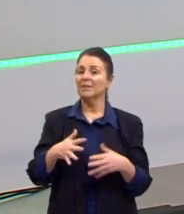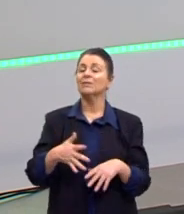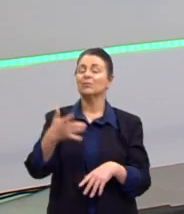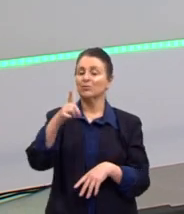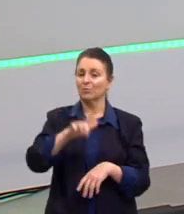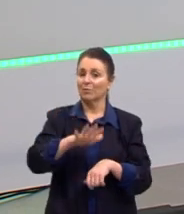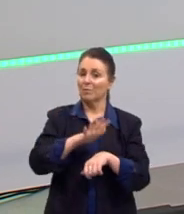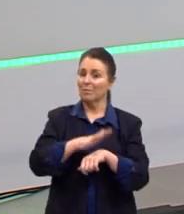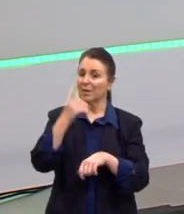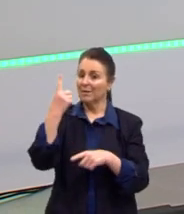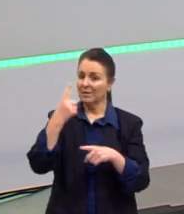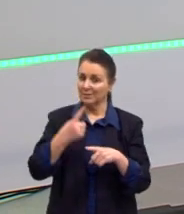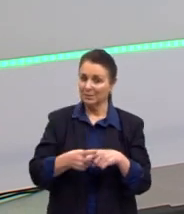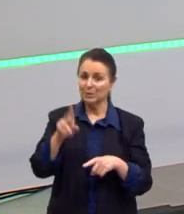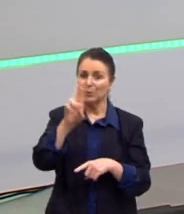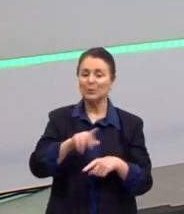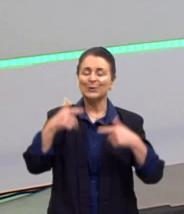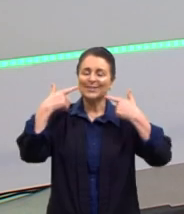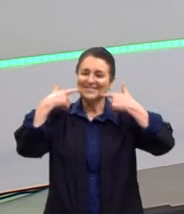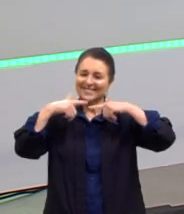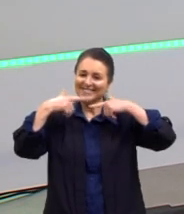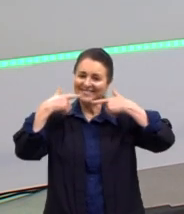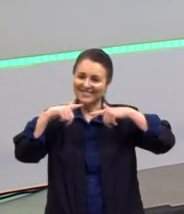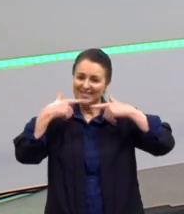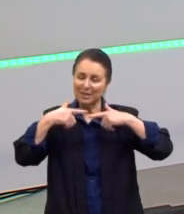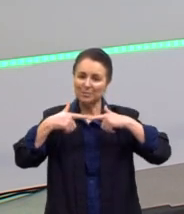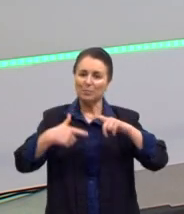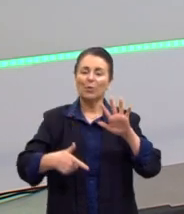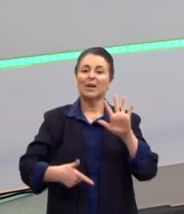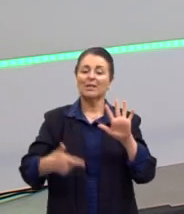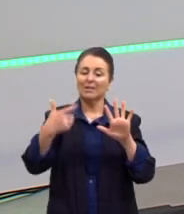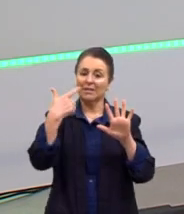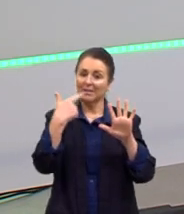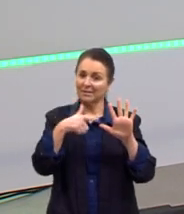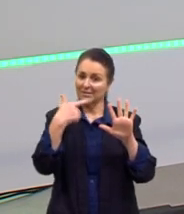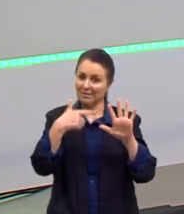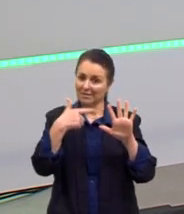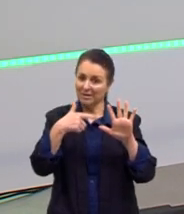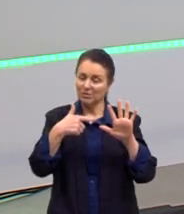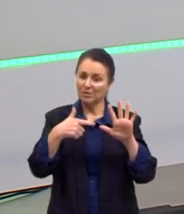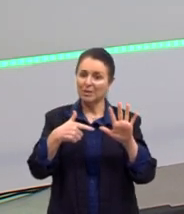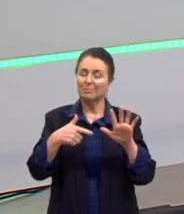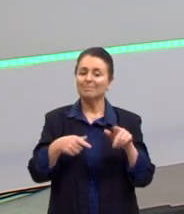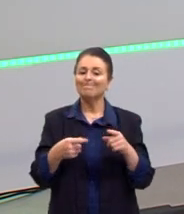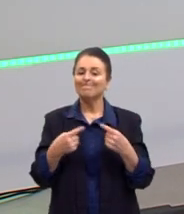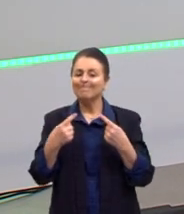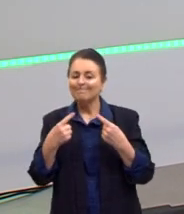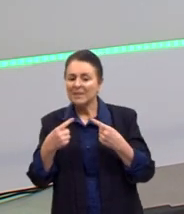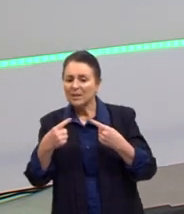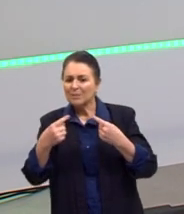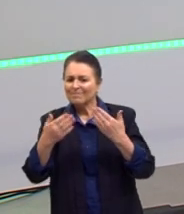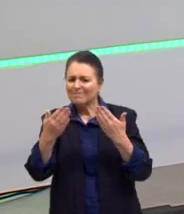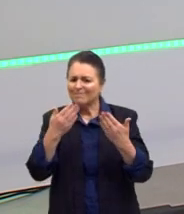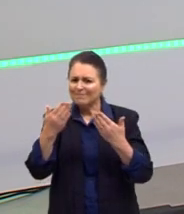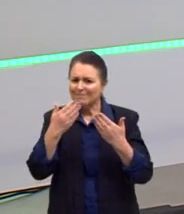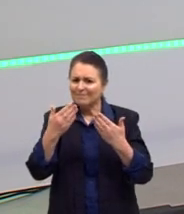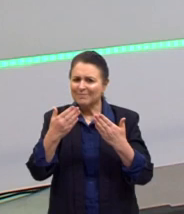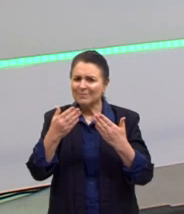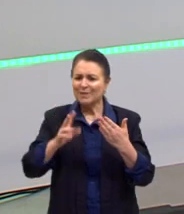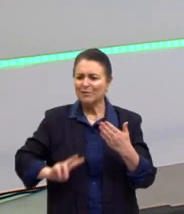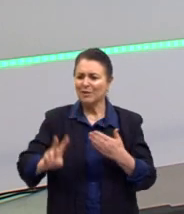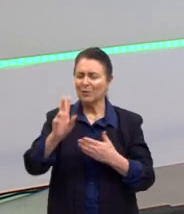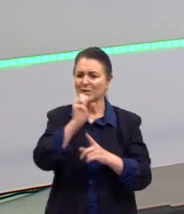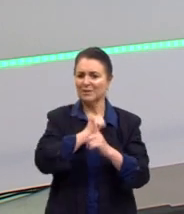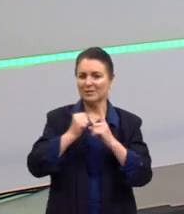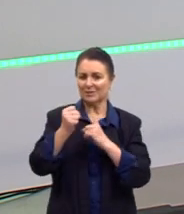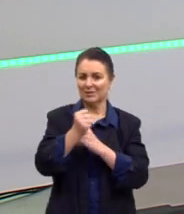uma vez aqui o uso de humor de sátira para questionar valores sociais e